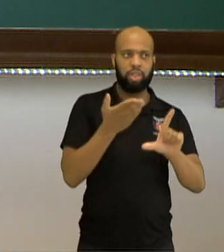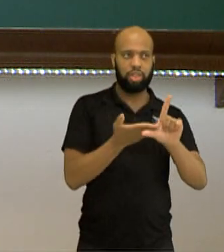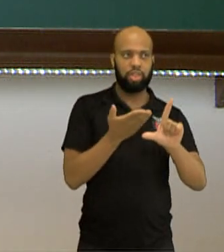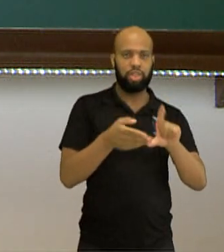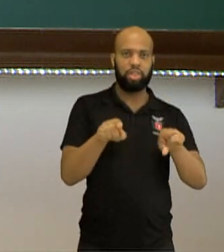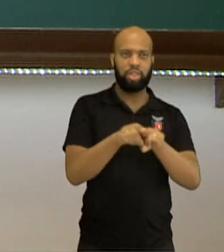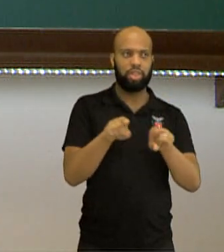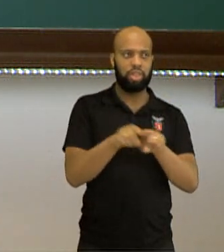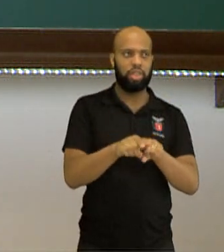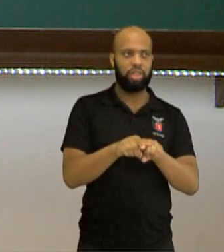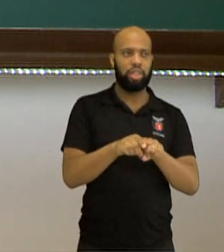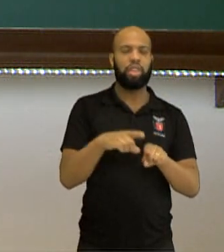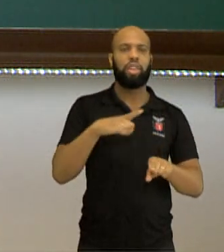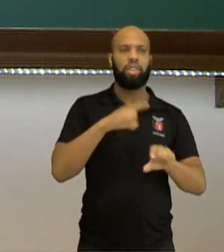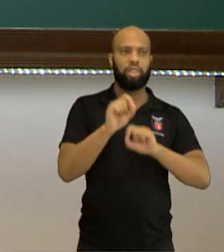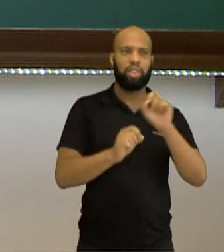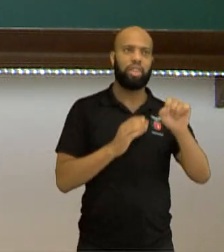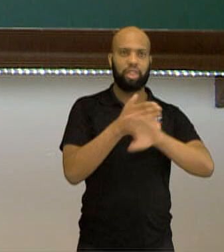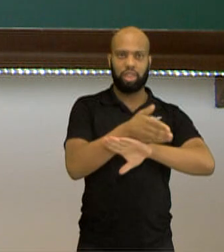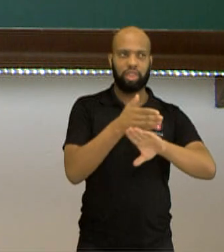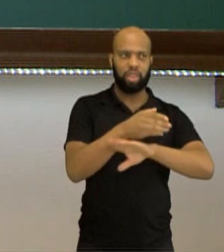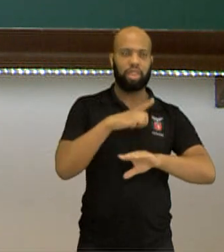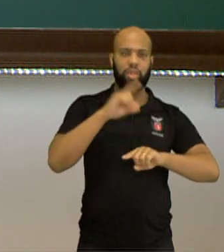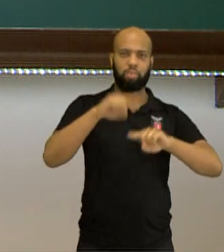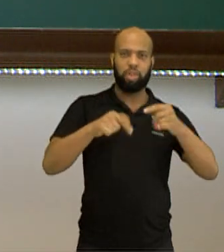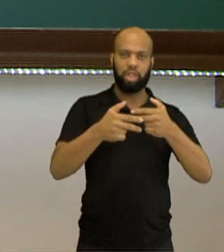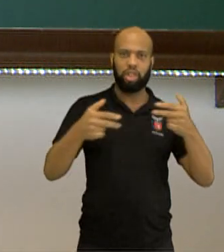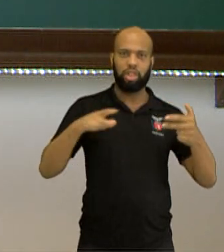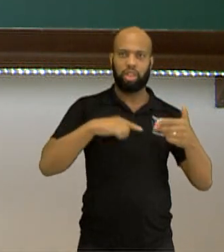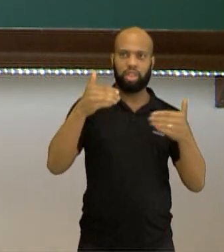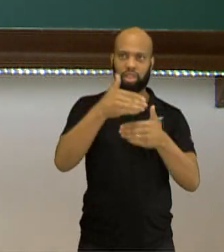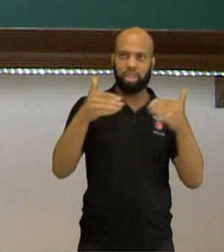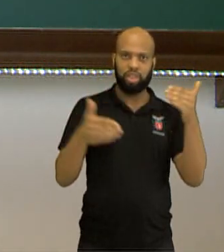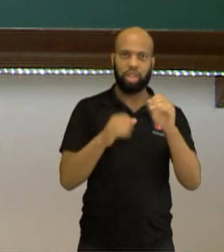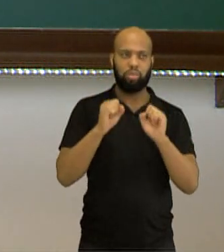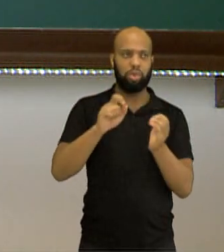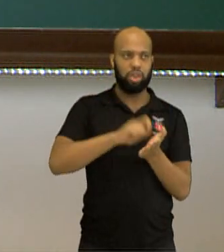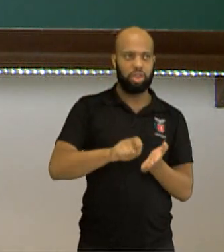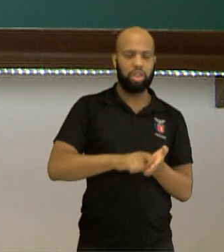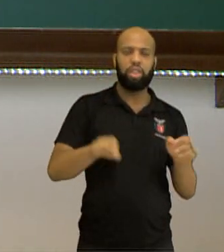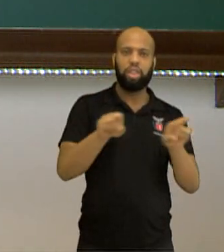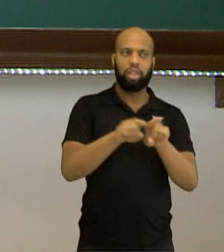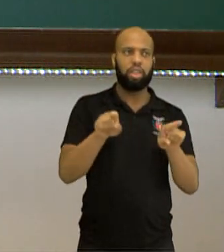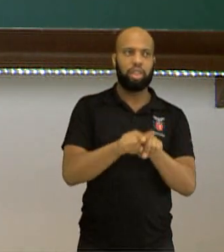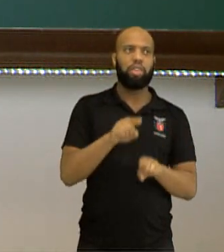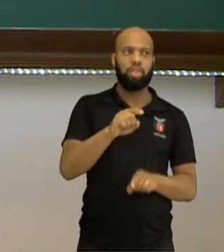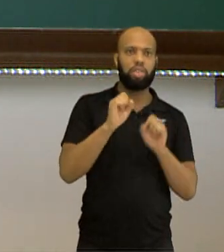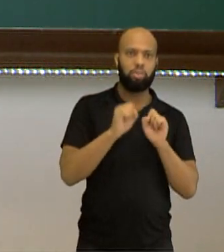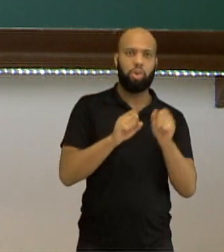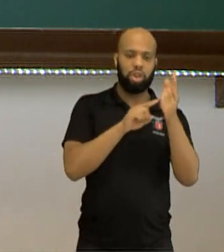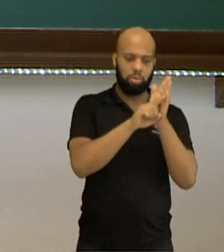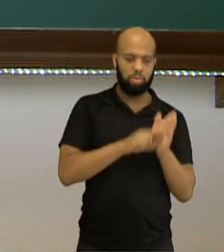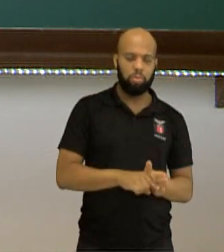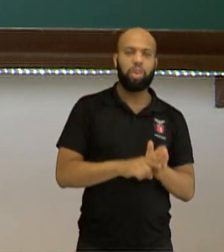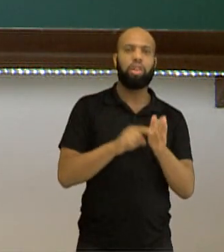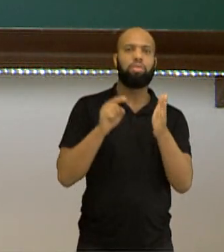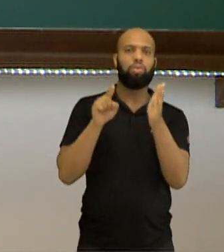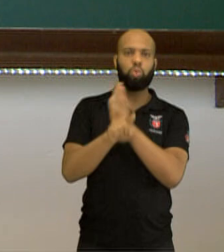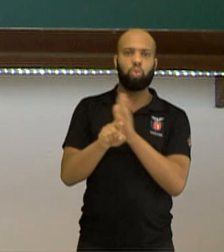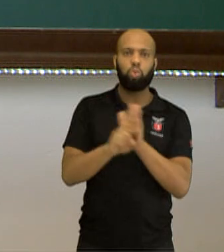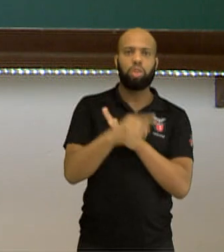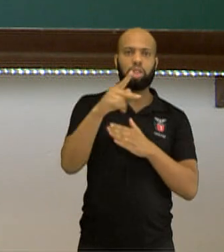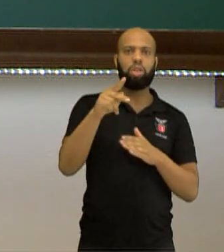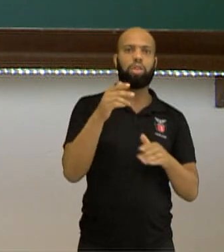né? Você acessa ela, você vai ter os materiais com os slides, você pode anotar, você pode perguntar para o seu professor